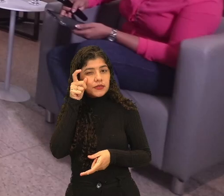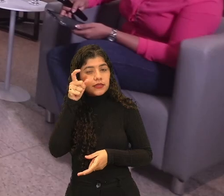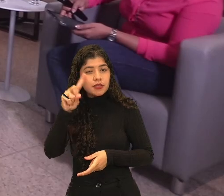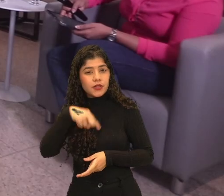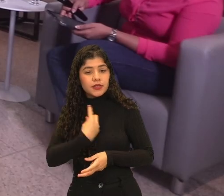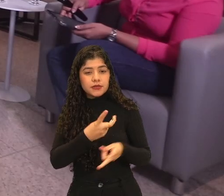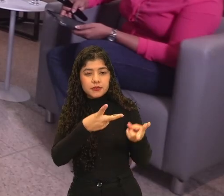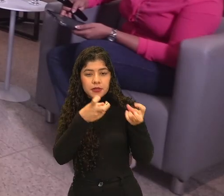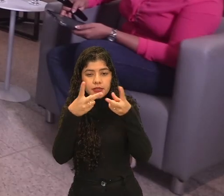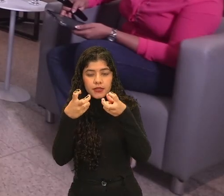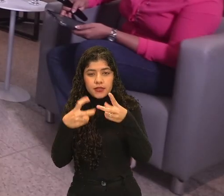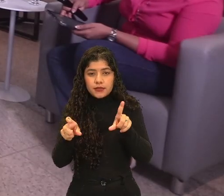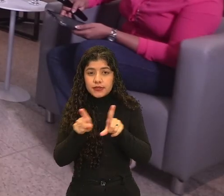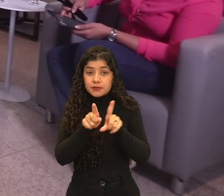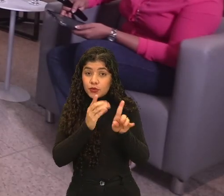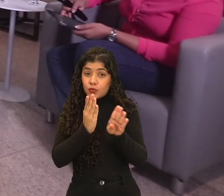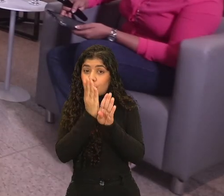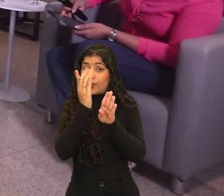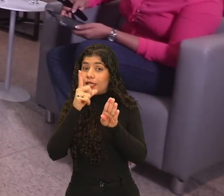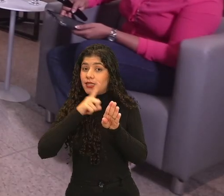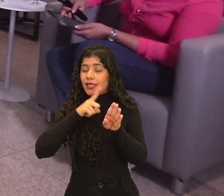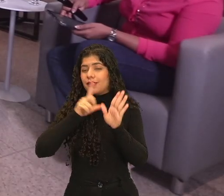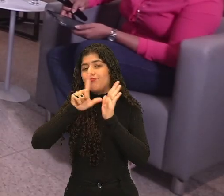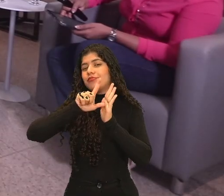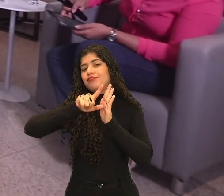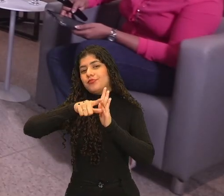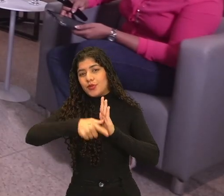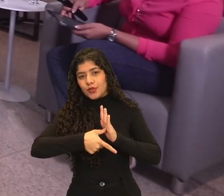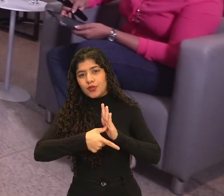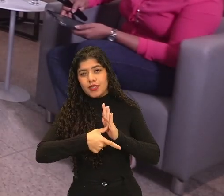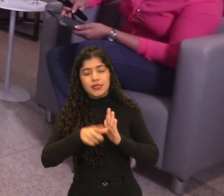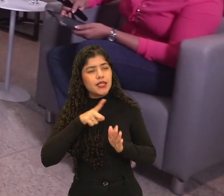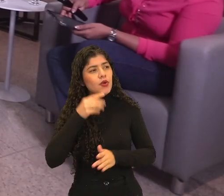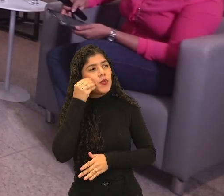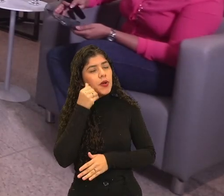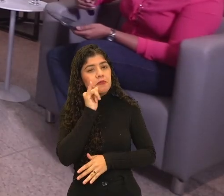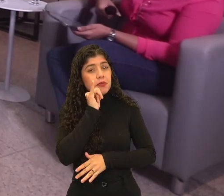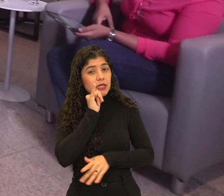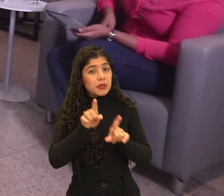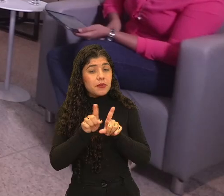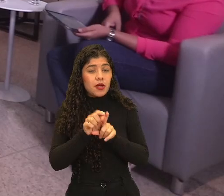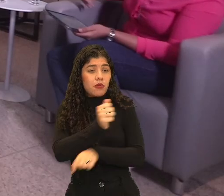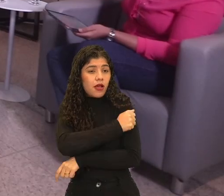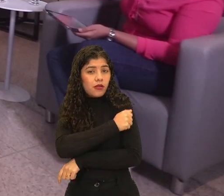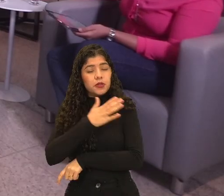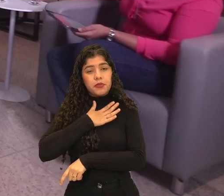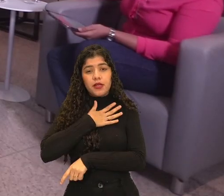observa que esse diagnóstico ele vem de uma forma tardia. Eu estava até citando o exemplo aqui de uma aluna que ela